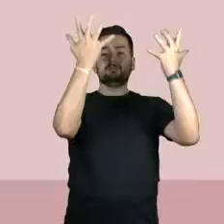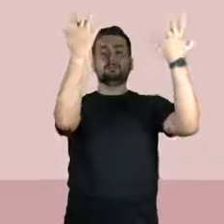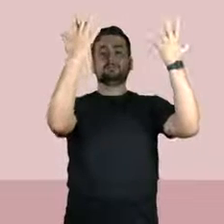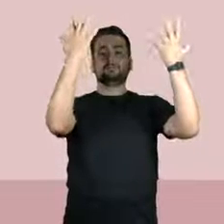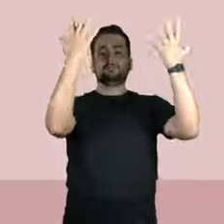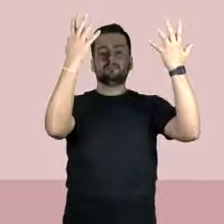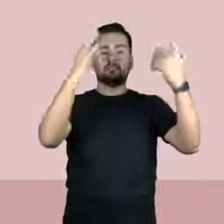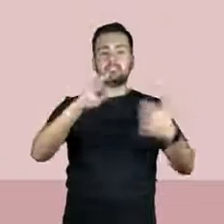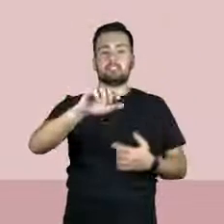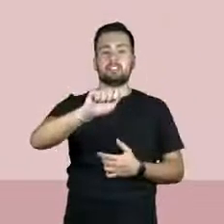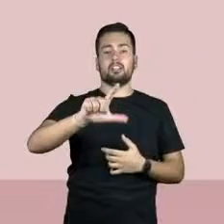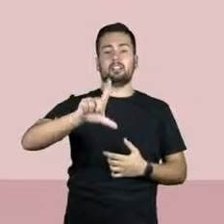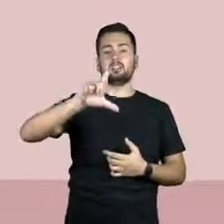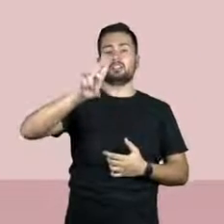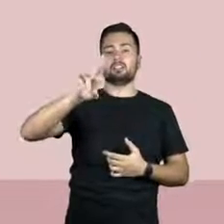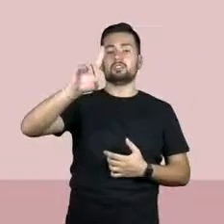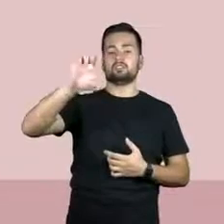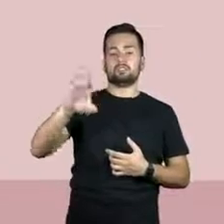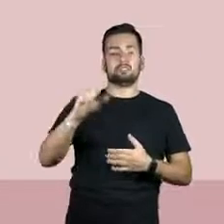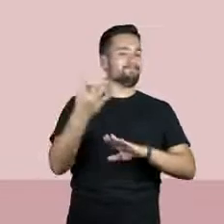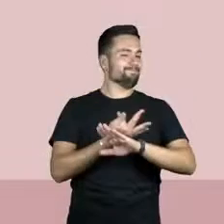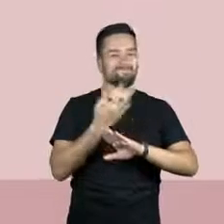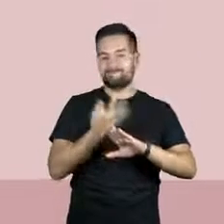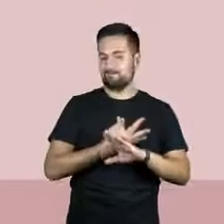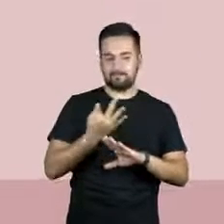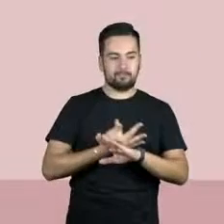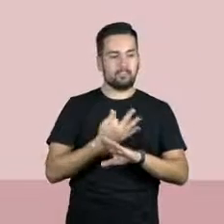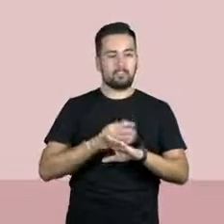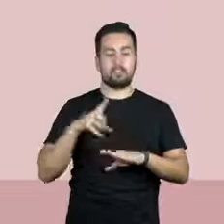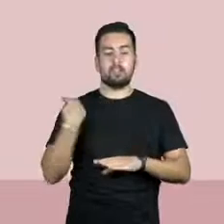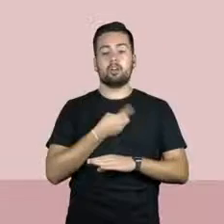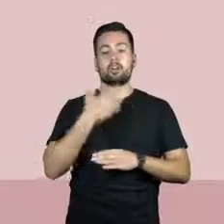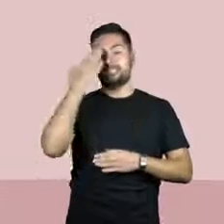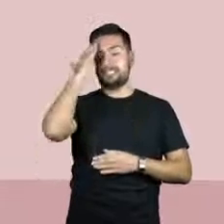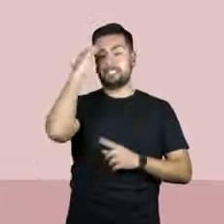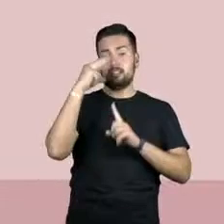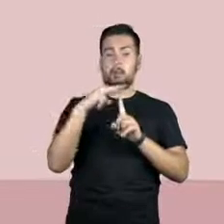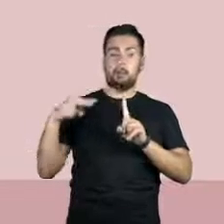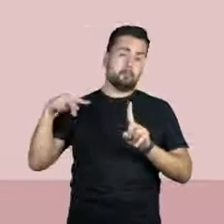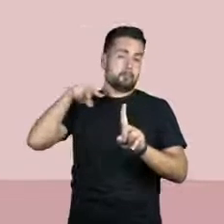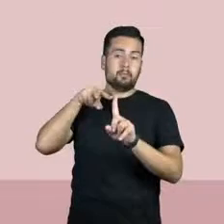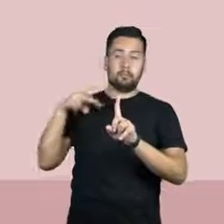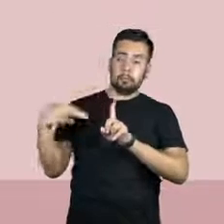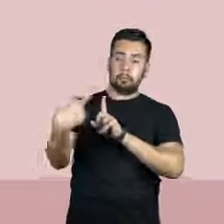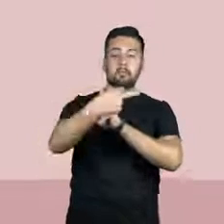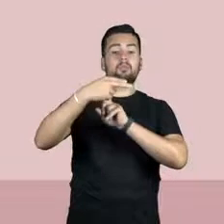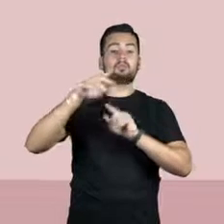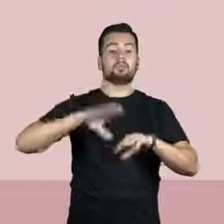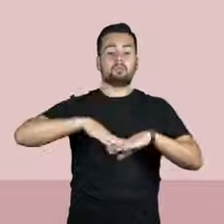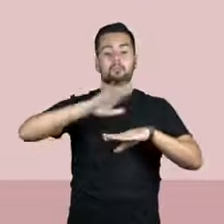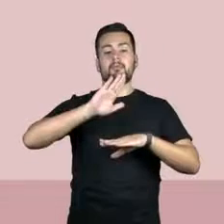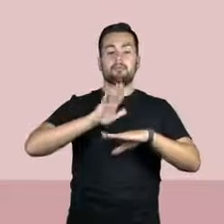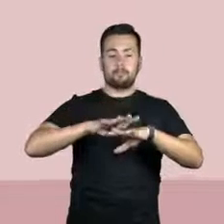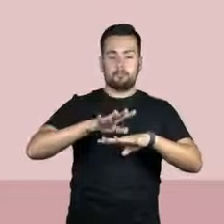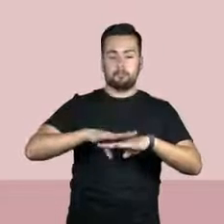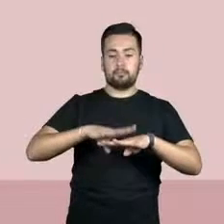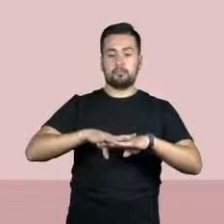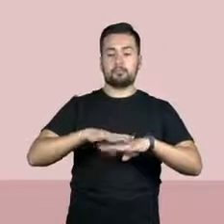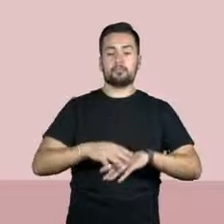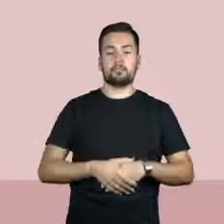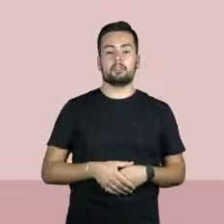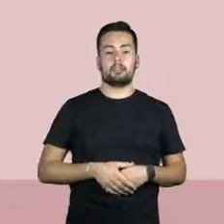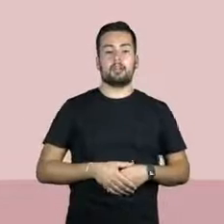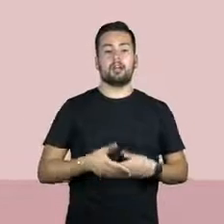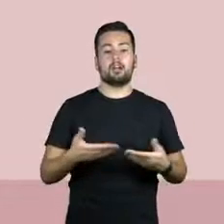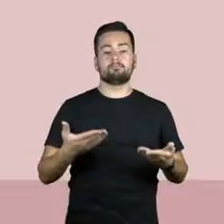um talude não seja capaz de suportar. Tá? A gente vai entender isso de um ponto de vista um pouco mais matemático. Aqui eu vou trazer